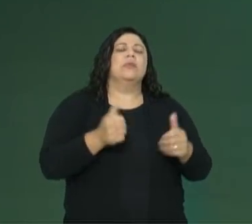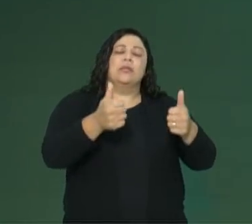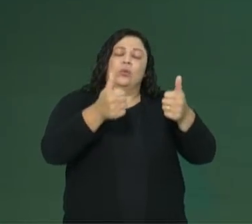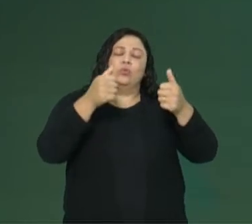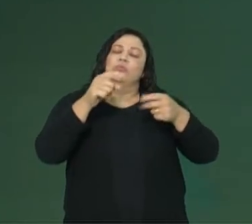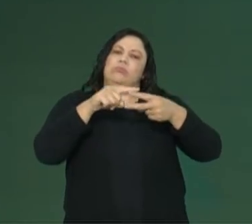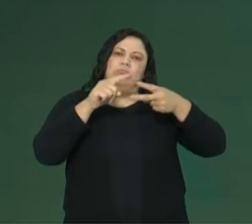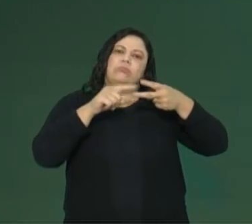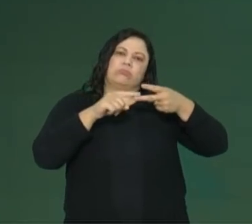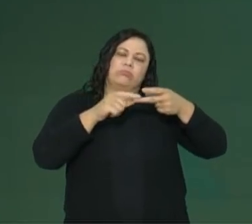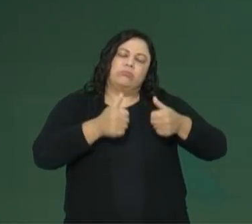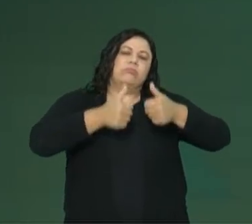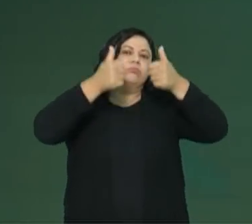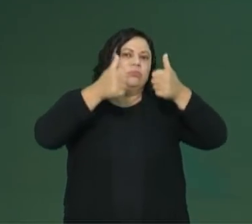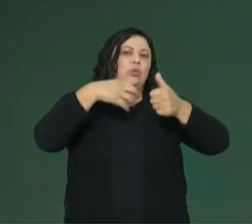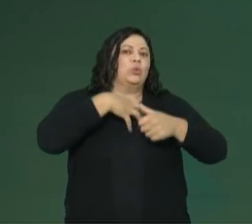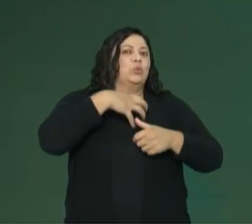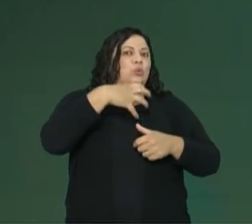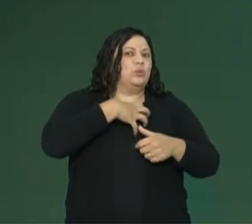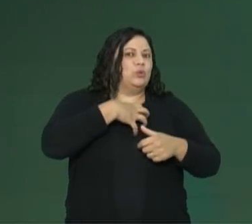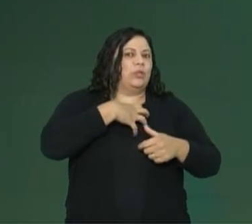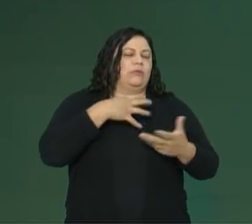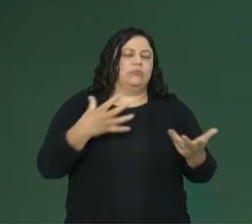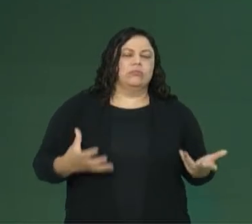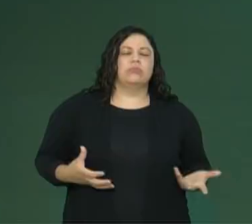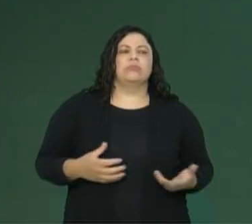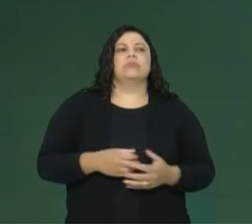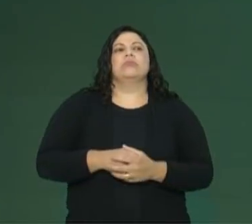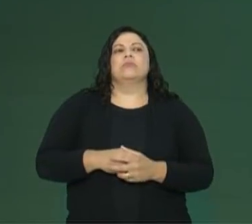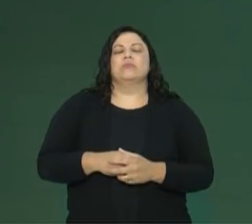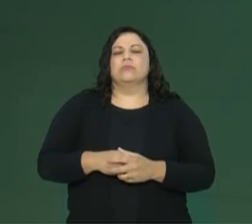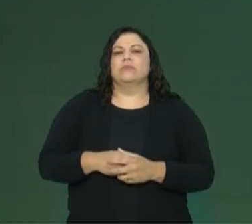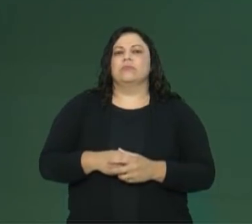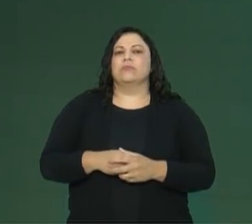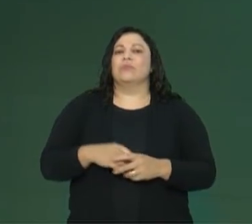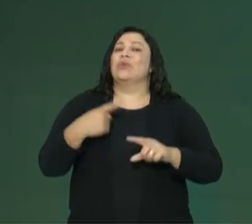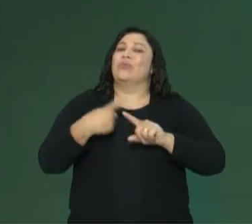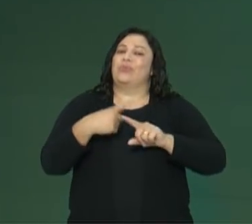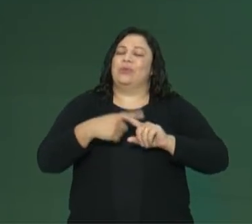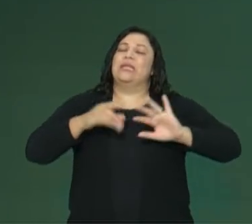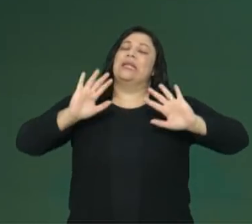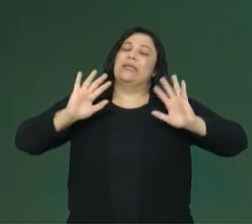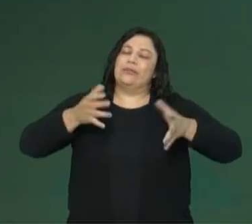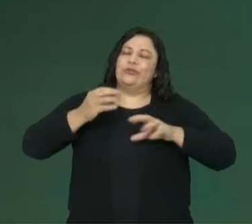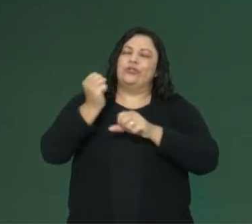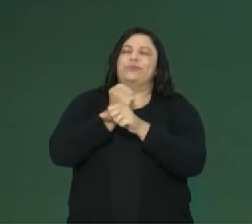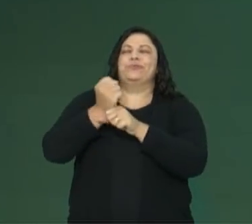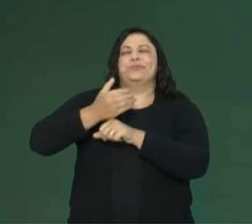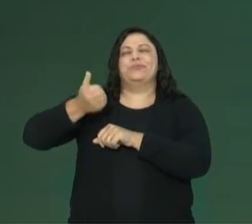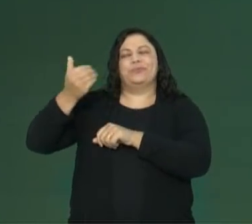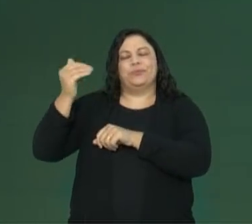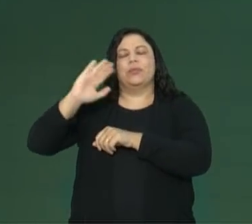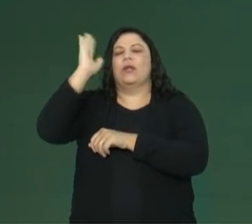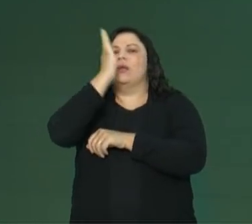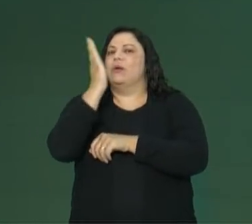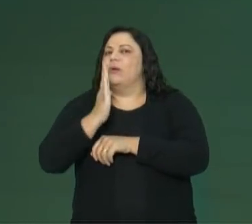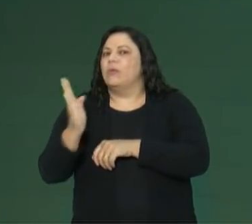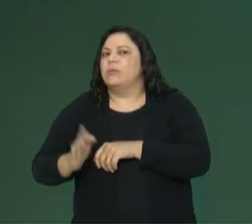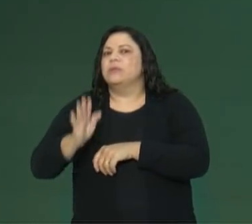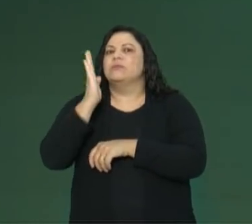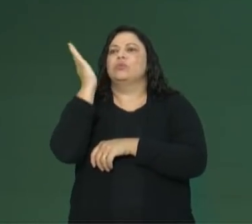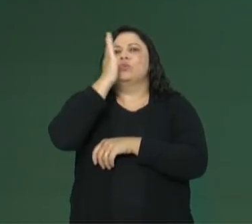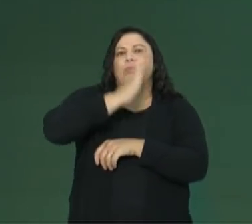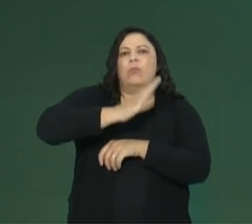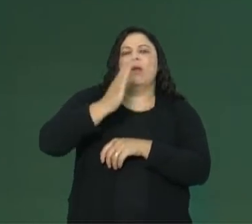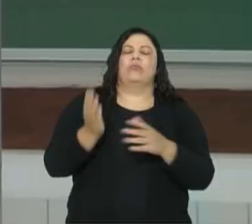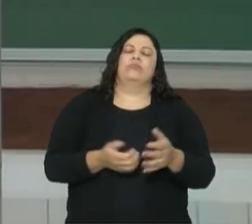verme. Ótimo. Que é um verme que já fez muito mal para muitas pessoas no Brasil. Em geral, na época do